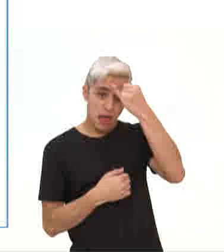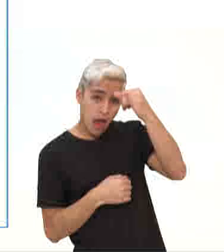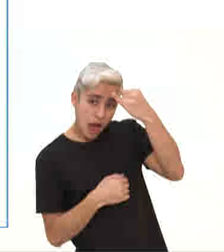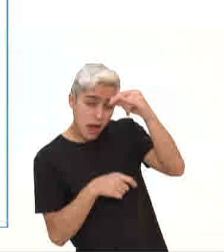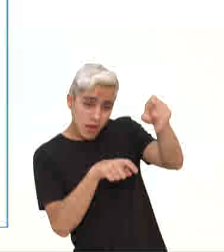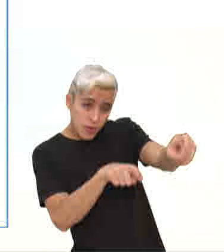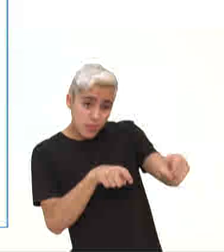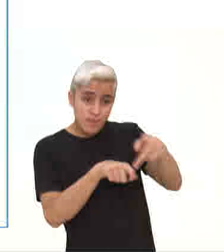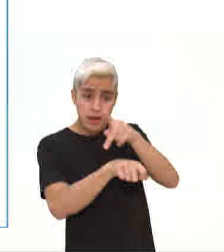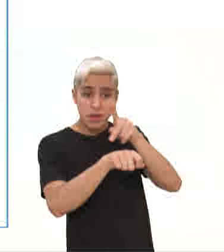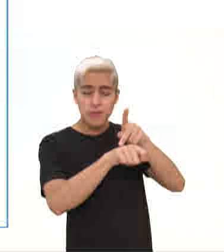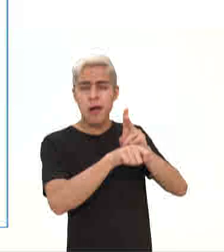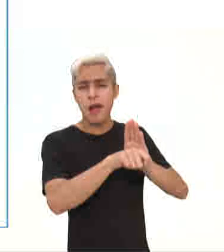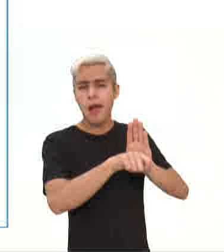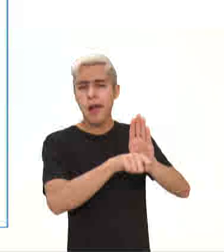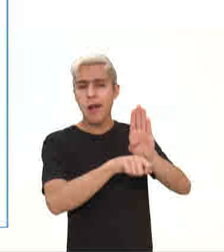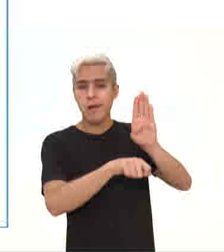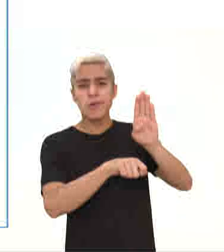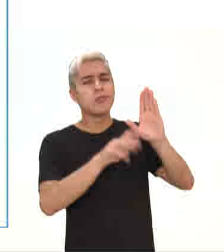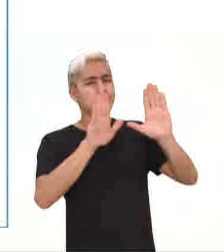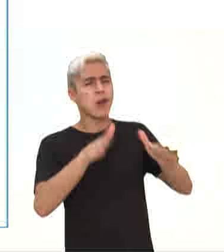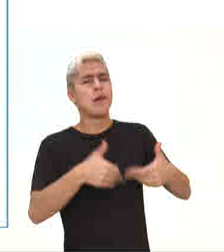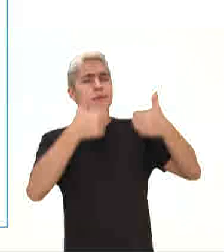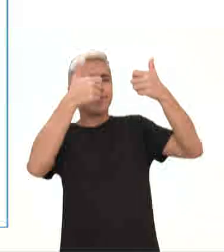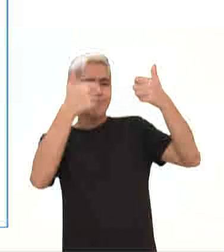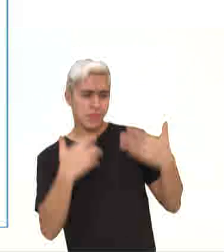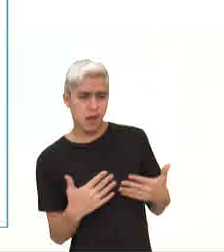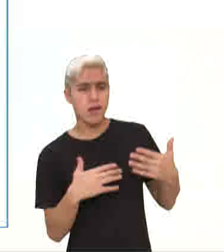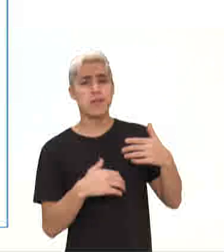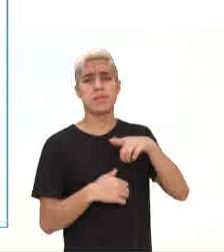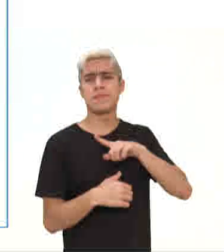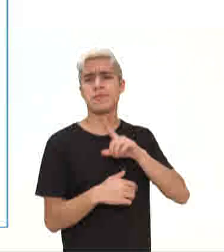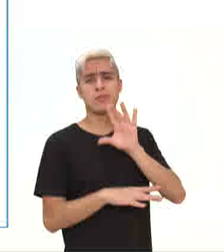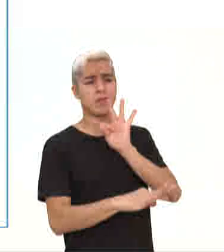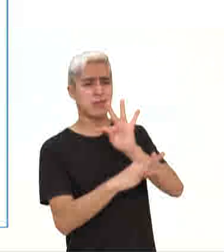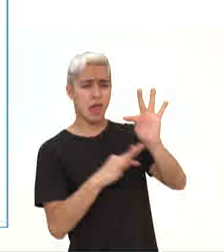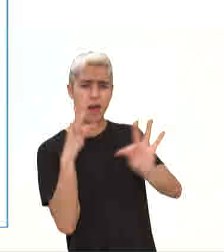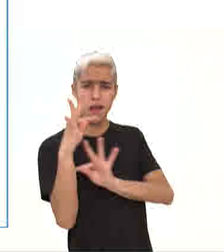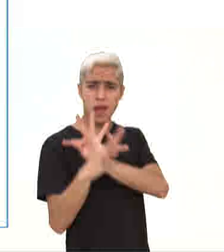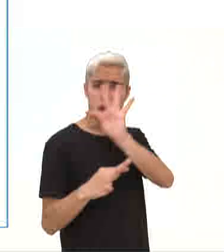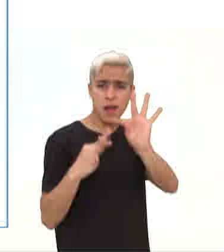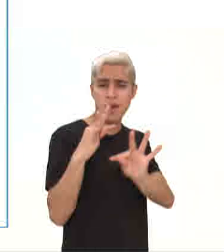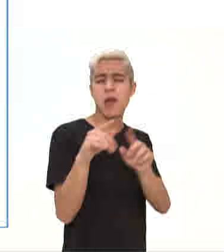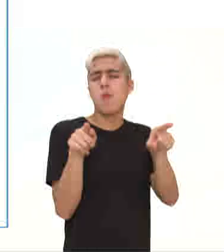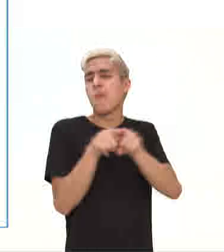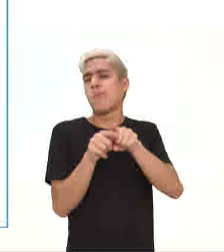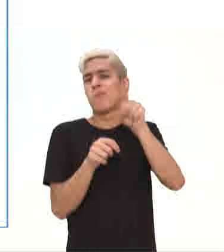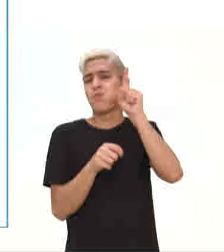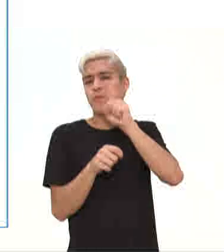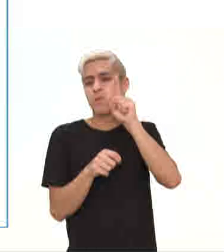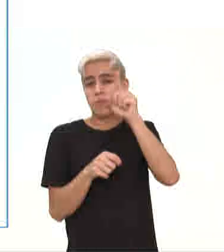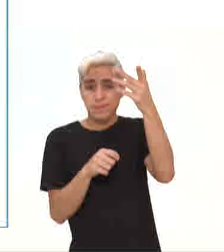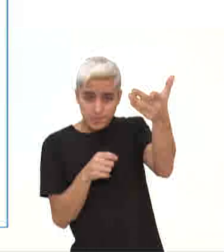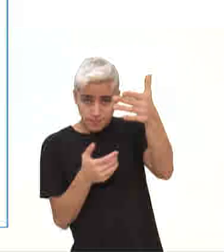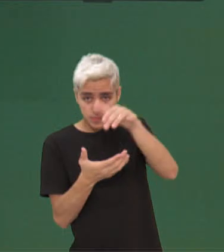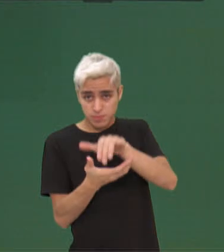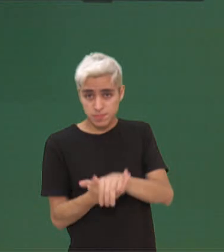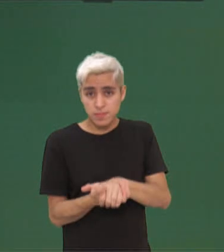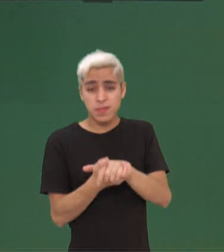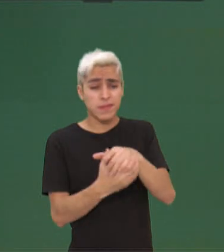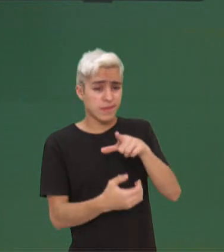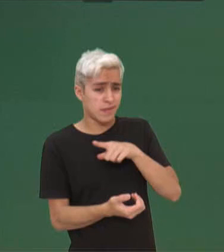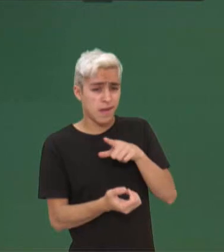países desenvolvidos, é o que a gente já falou, emprega alta tecnologia, como é o caso dos Estados Unidos, e tem